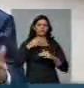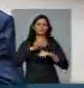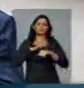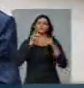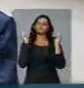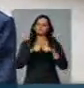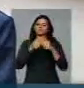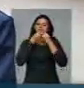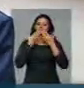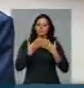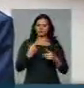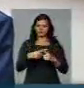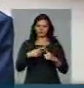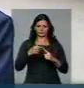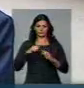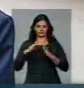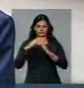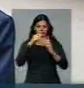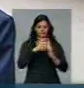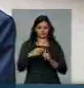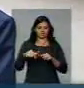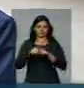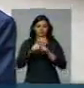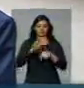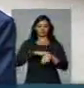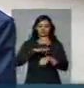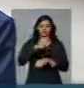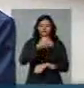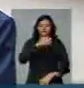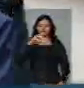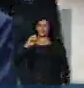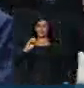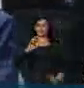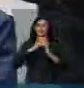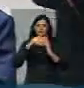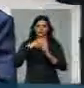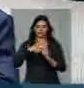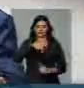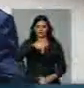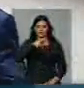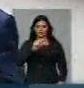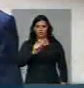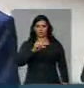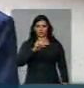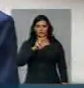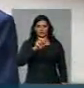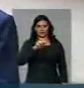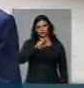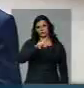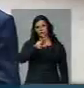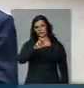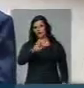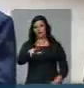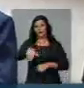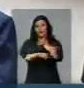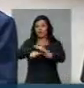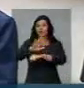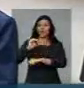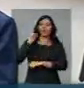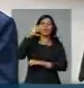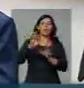apenas nas igrejas, são mais de 100 igrejas no Ceará, mas sobretudo naqueles bairros adjacentes que têm